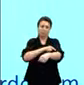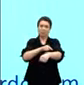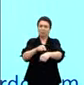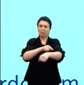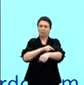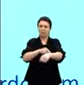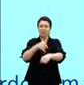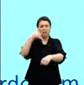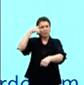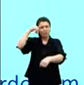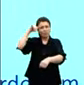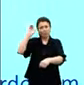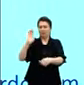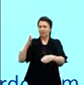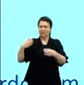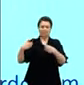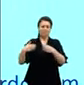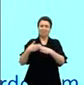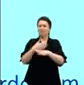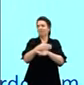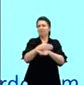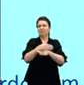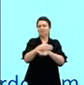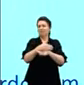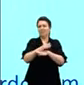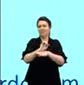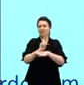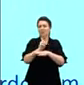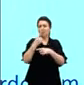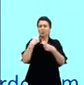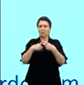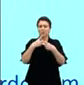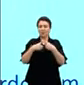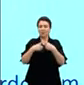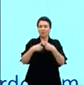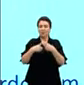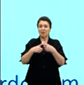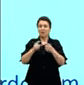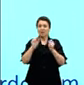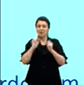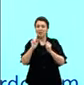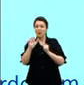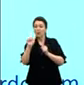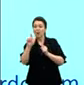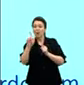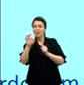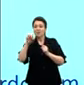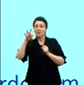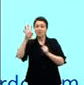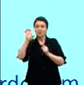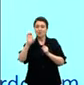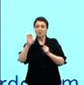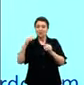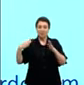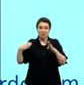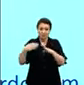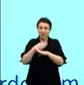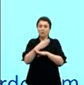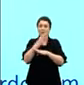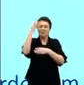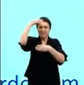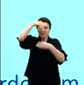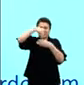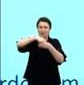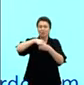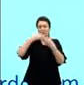vai evitar que agentes invasores entrem, porque se o agente invasor chega nele, é porque já está lá dentro do corpo. Então, o ósseo não